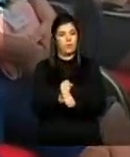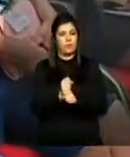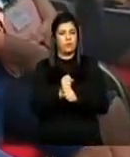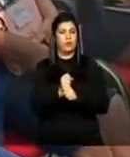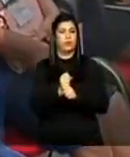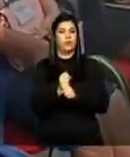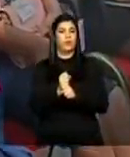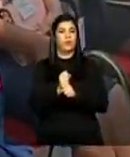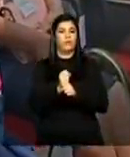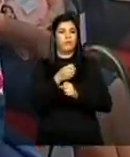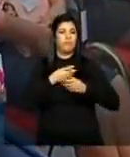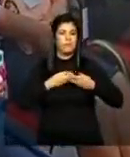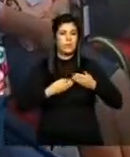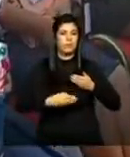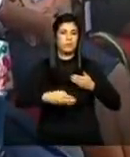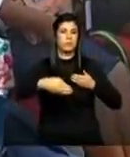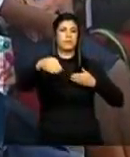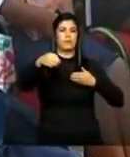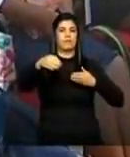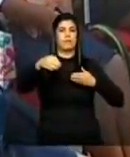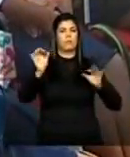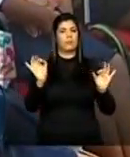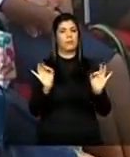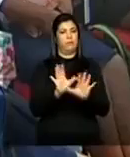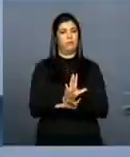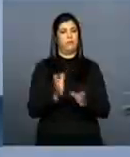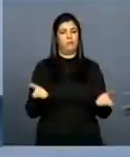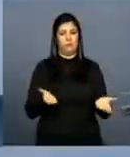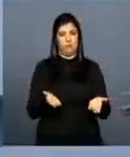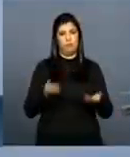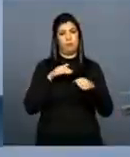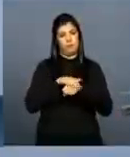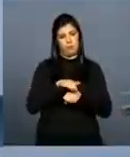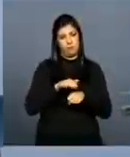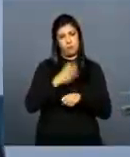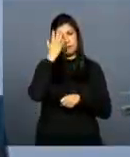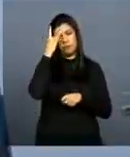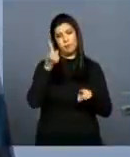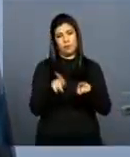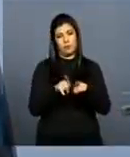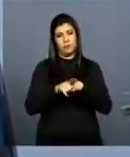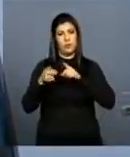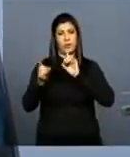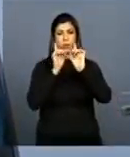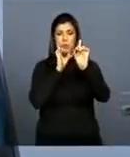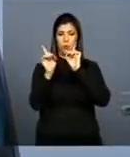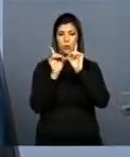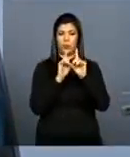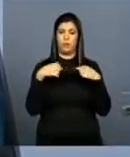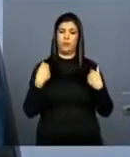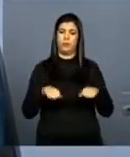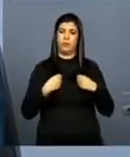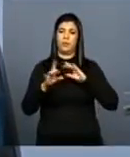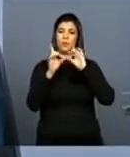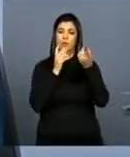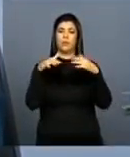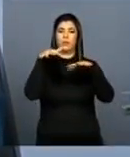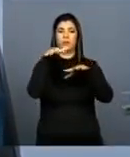estamos concluindo um ciclo hoje, hoje à noite, amanhã, com esses diálogos e com esse diálogo da